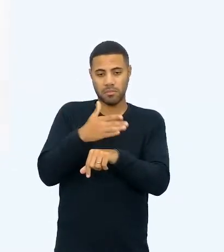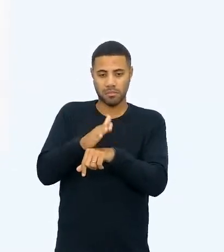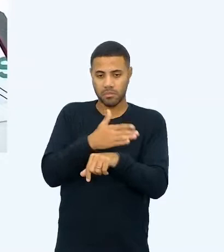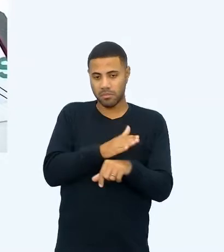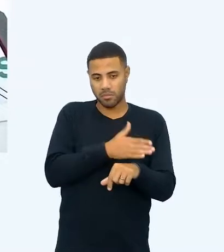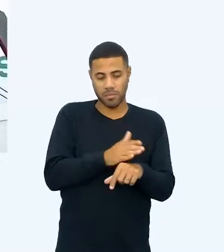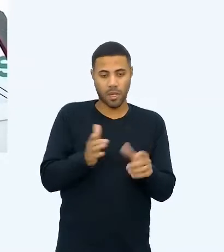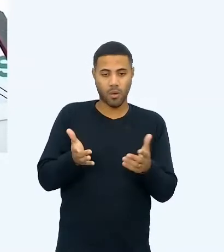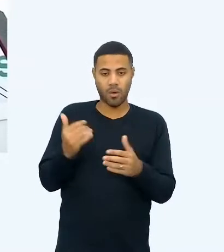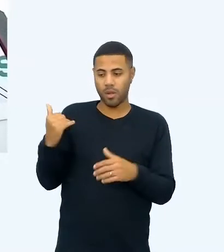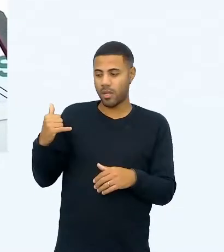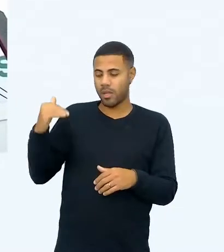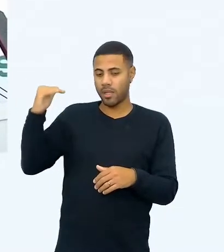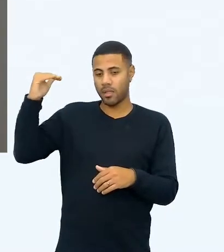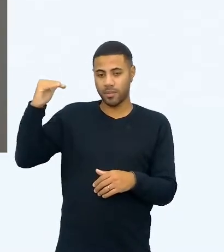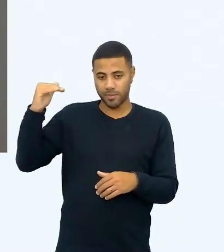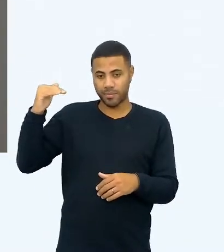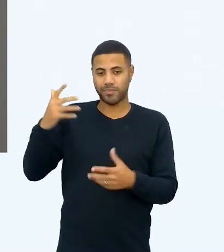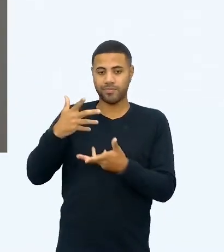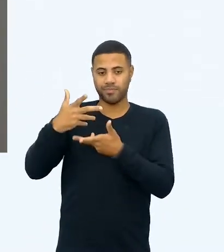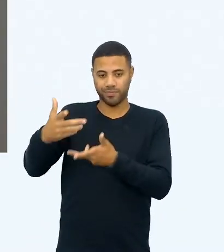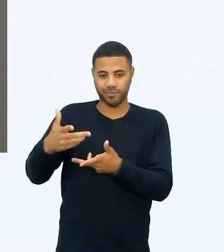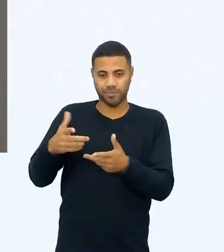com a seleção adulta hoje em dia.